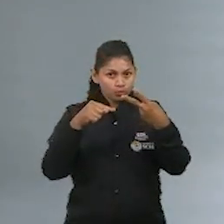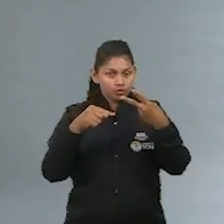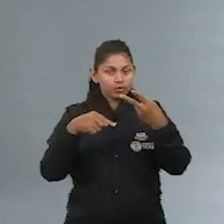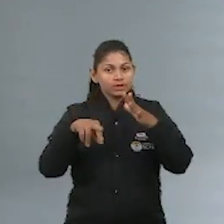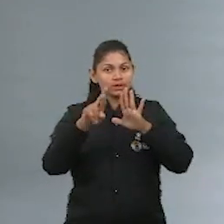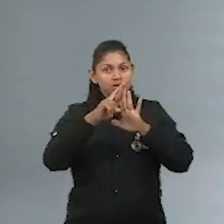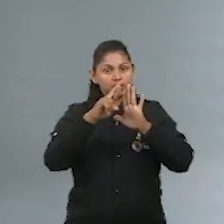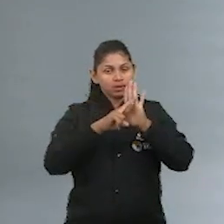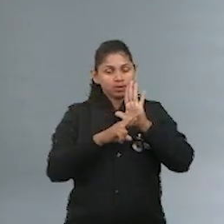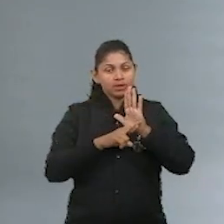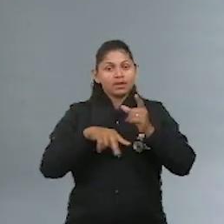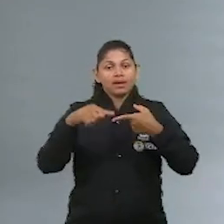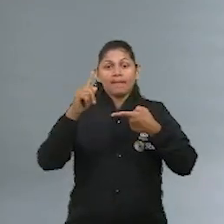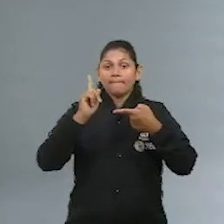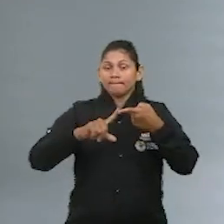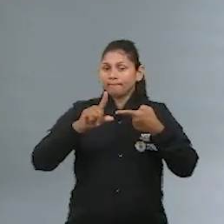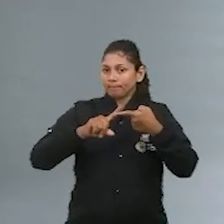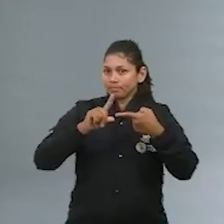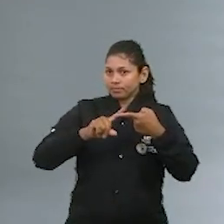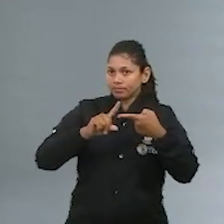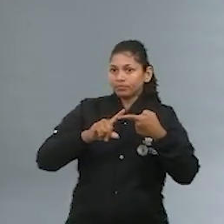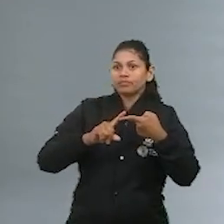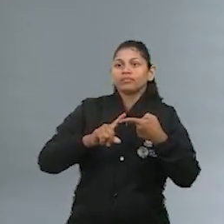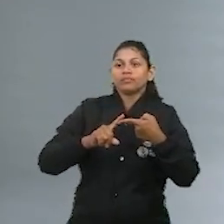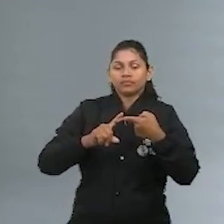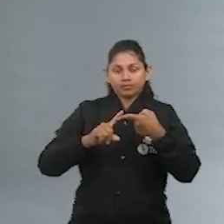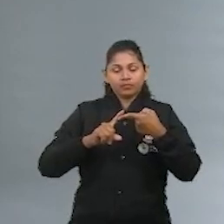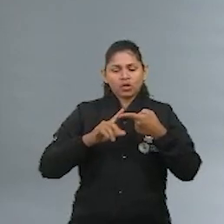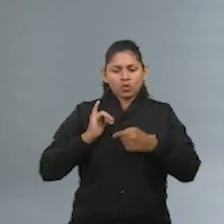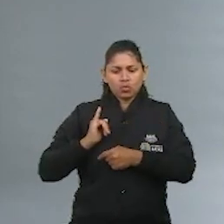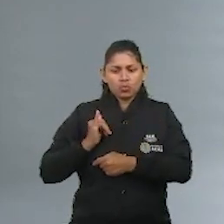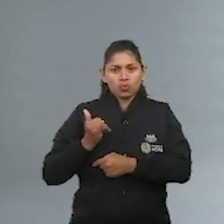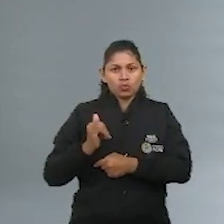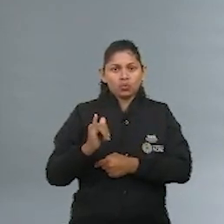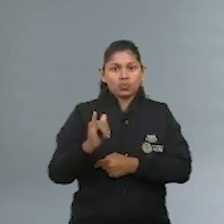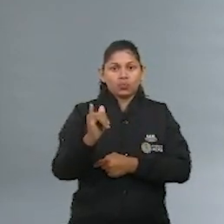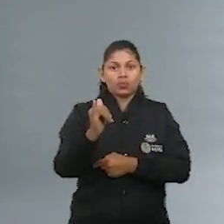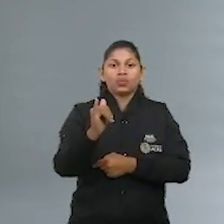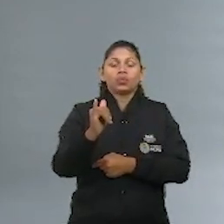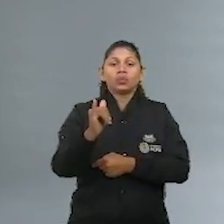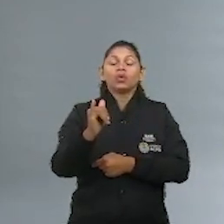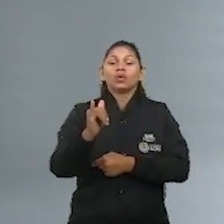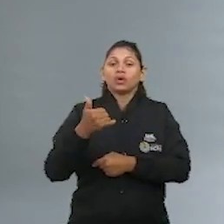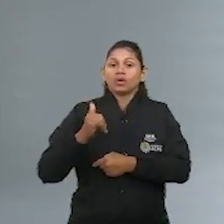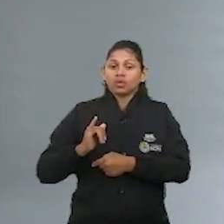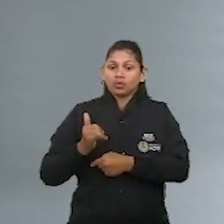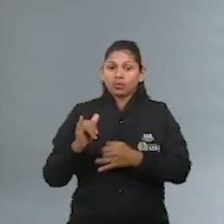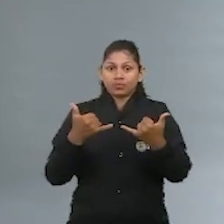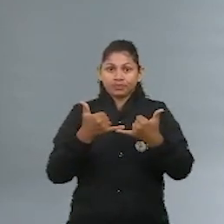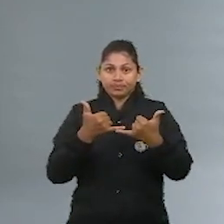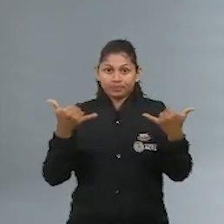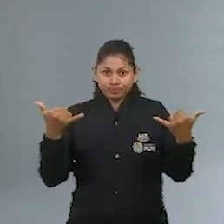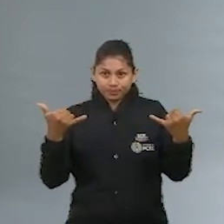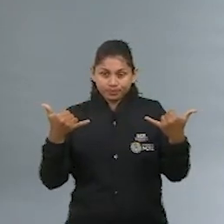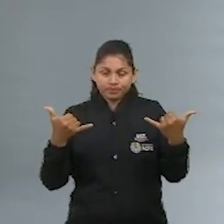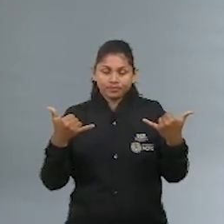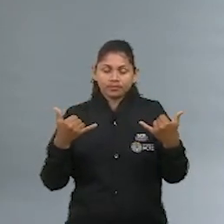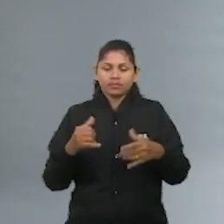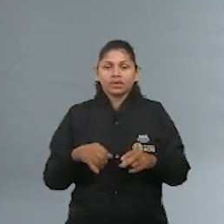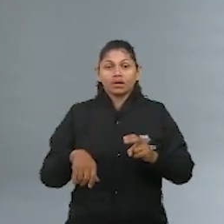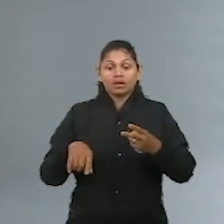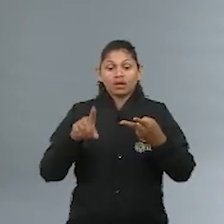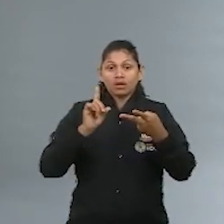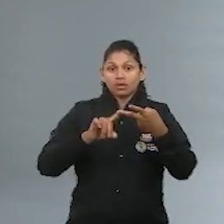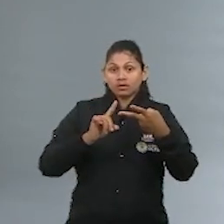da corrente elétrica. Então, vamos associar a primeira lei à corrente elétrica. Tudo bem? Que é o nosso I. E a segunda lei vai